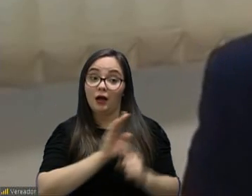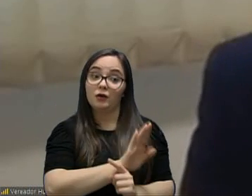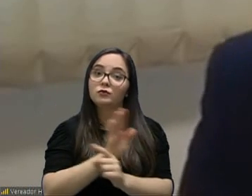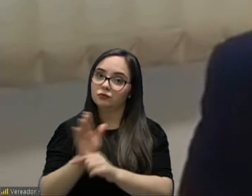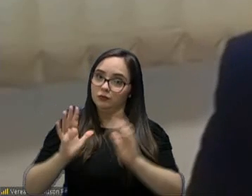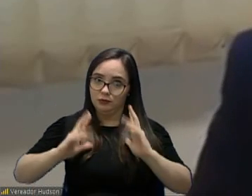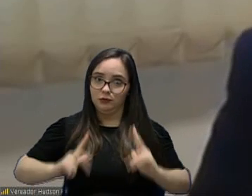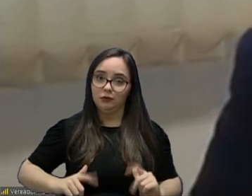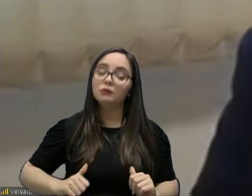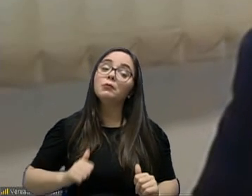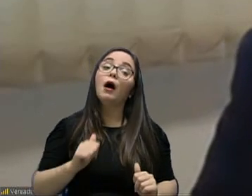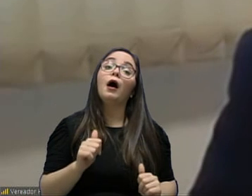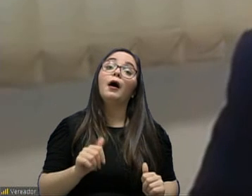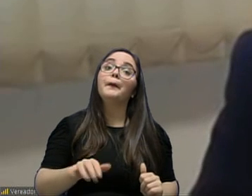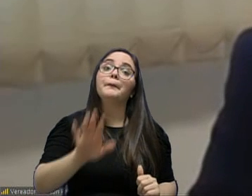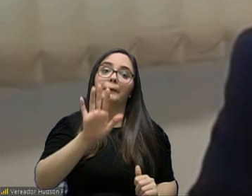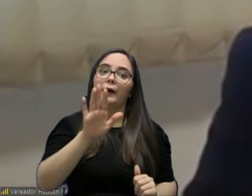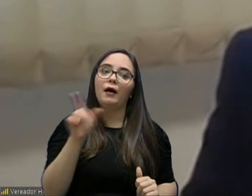garantia nenhuma.